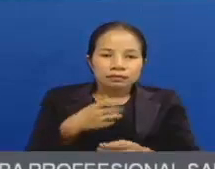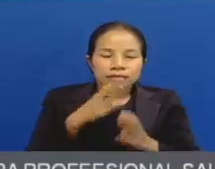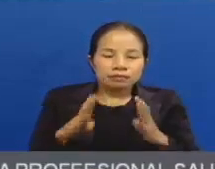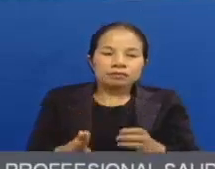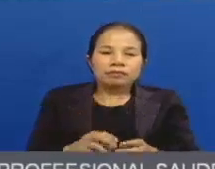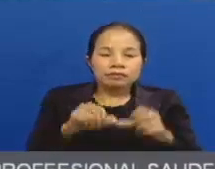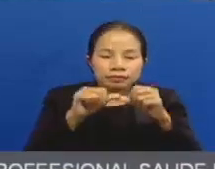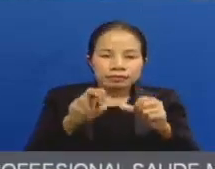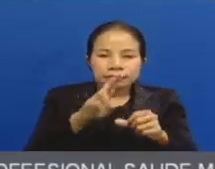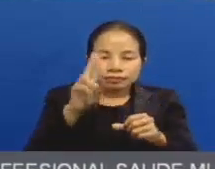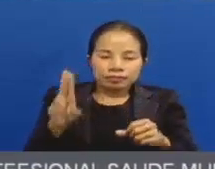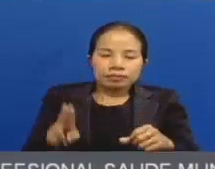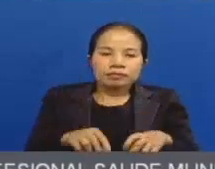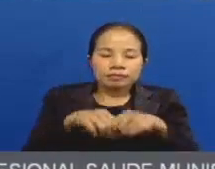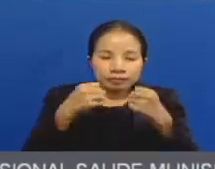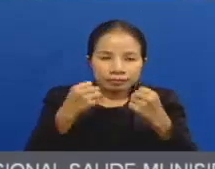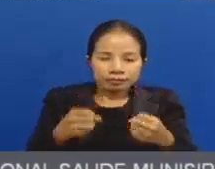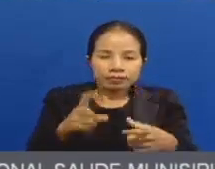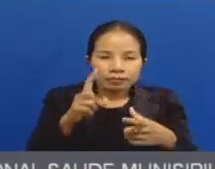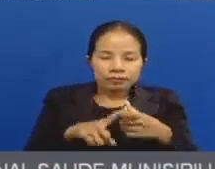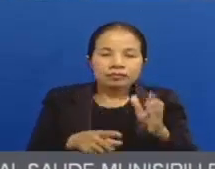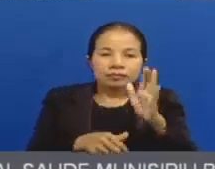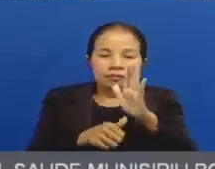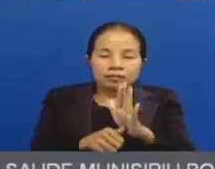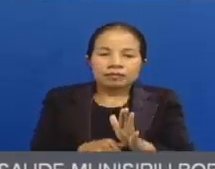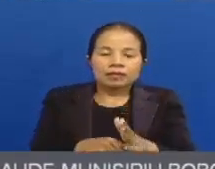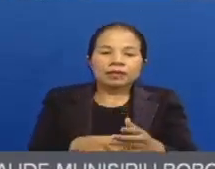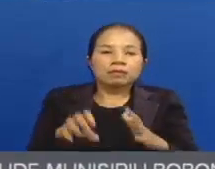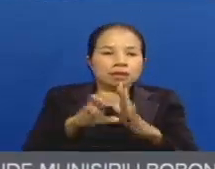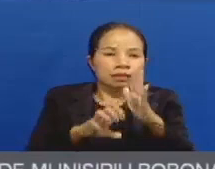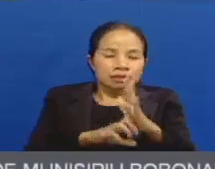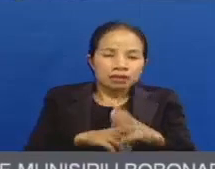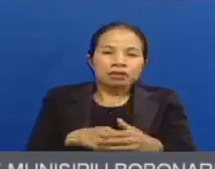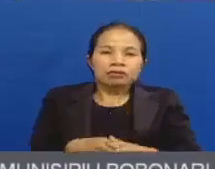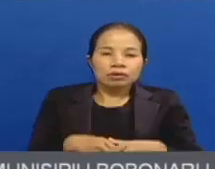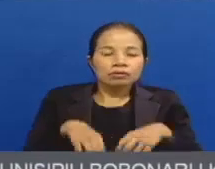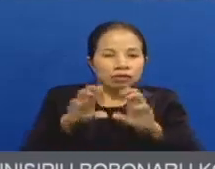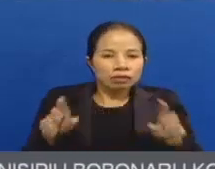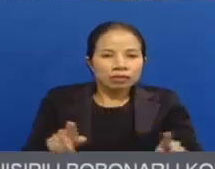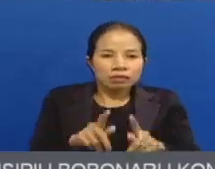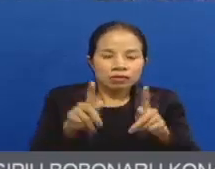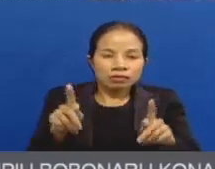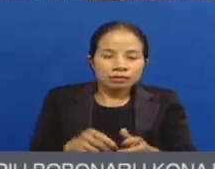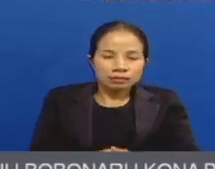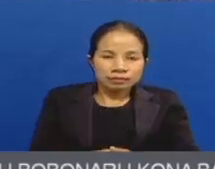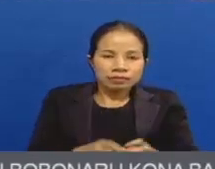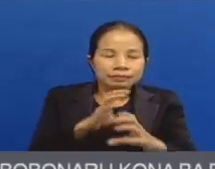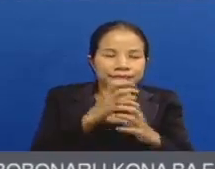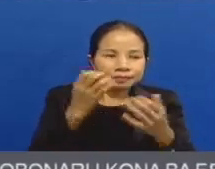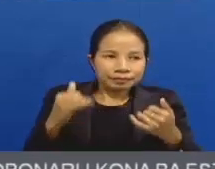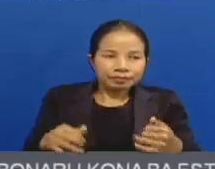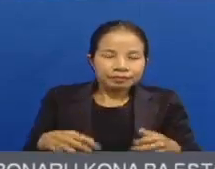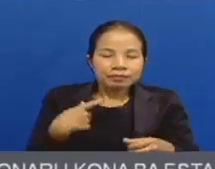Cira continua utiliza a condição lá dia, a fim apresenta para patrimônio do Estado, halo leilão para público. Careta nem agora,